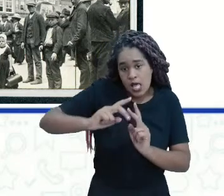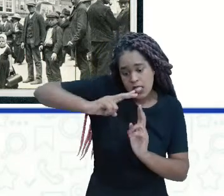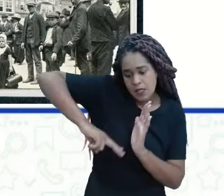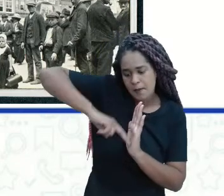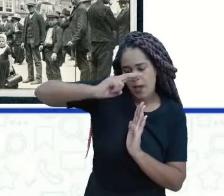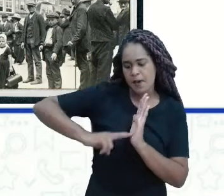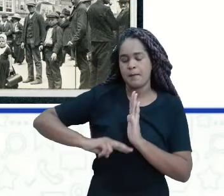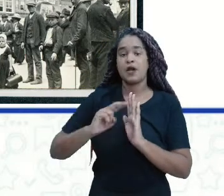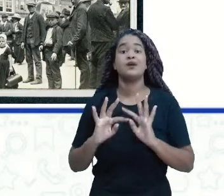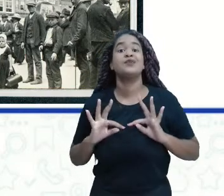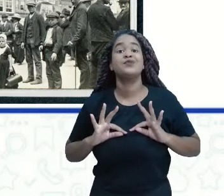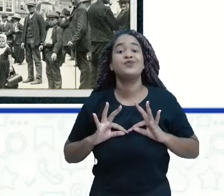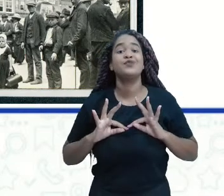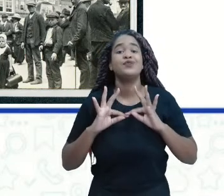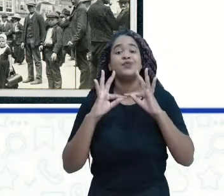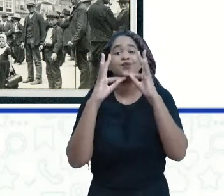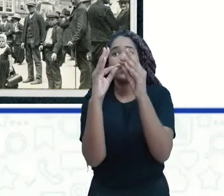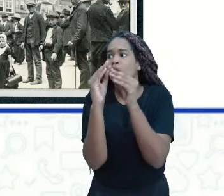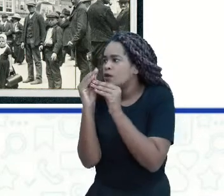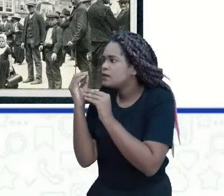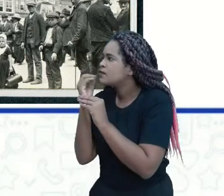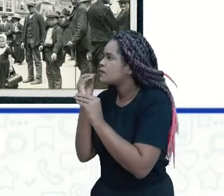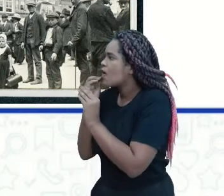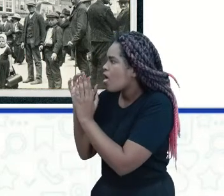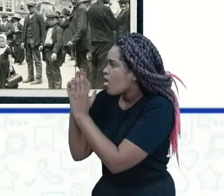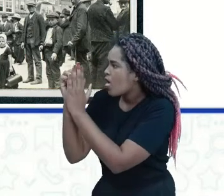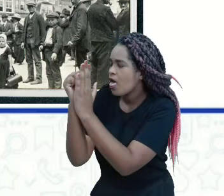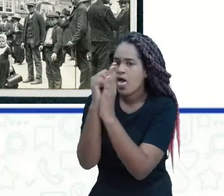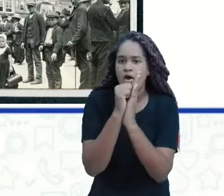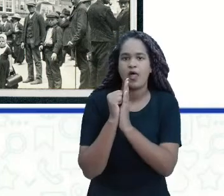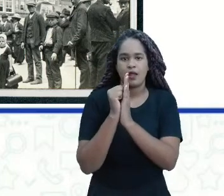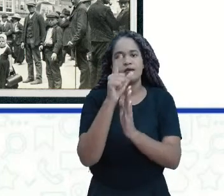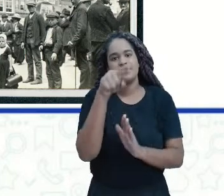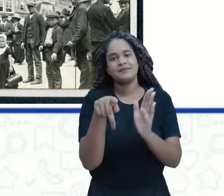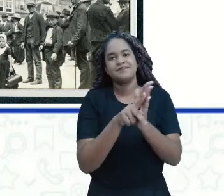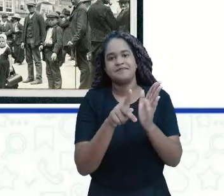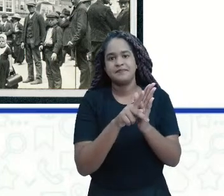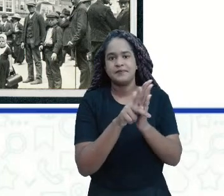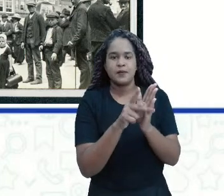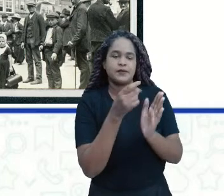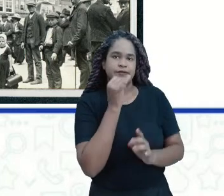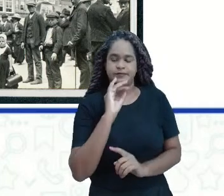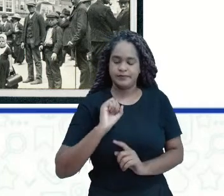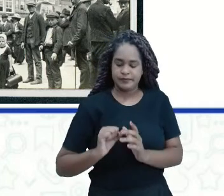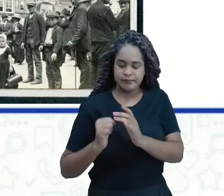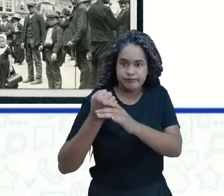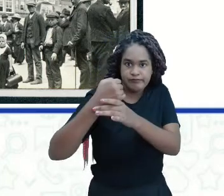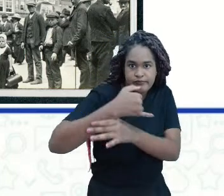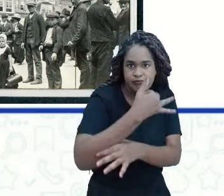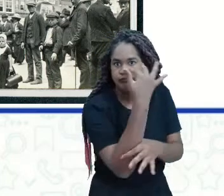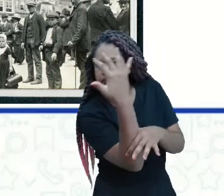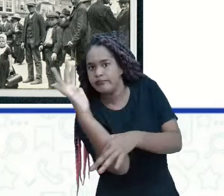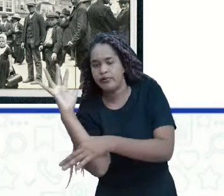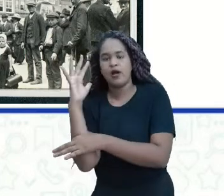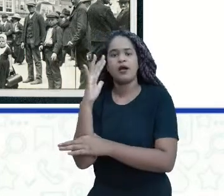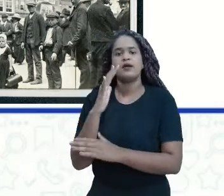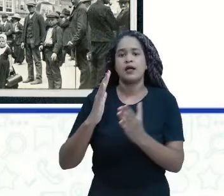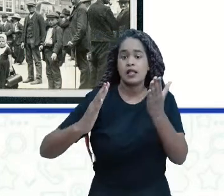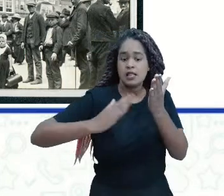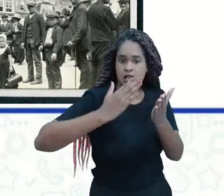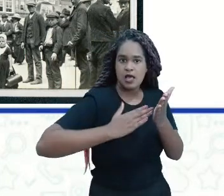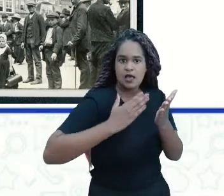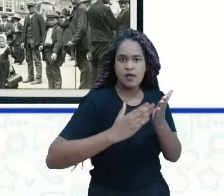desenho, tudo que se podia registrar, né, seja uma planta, né, os livros de